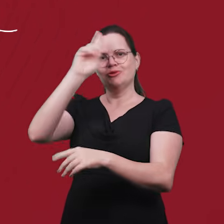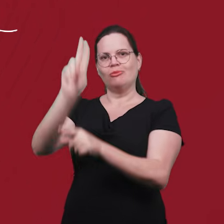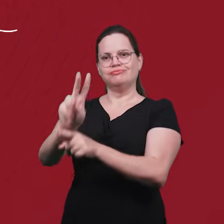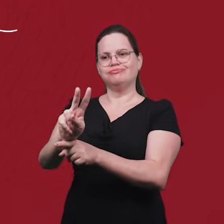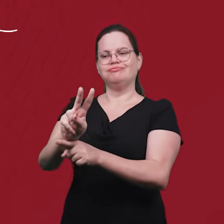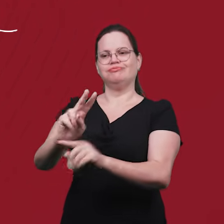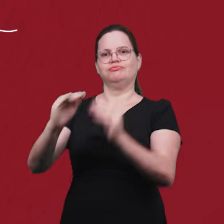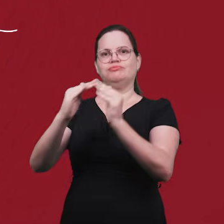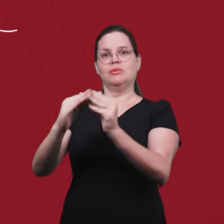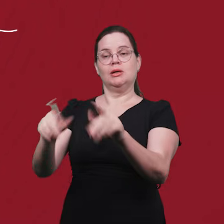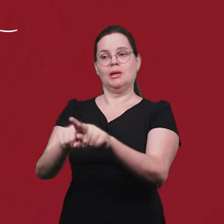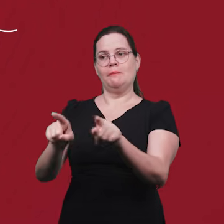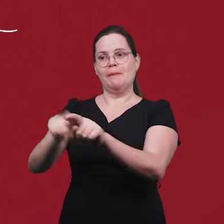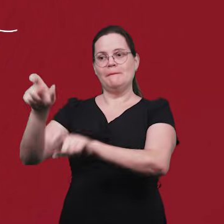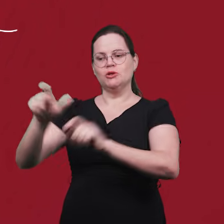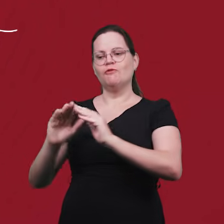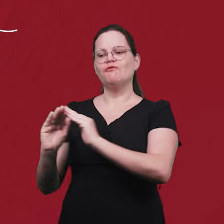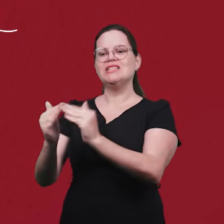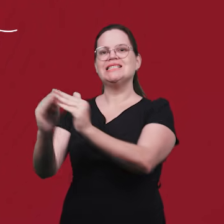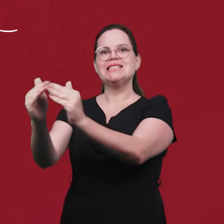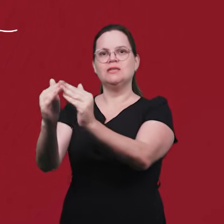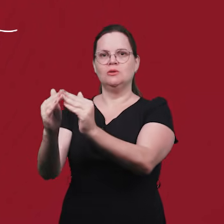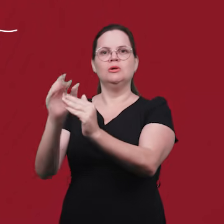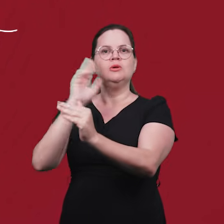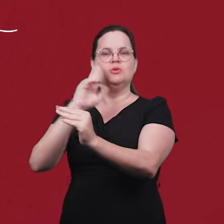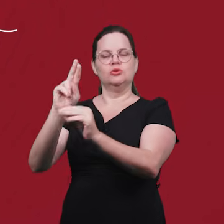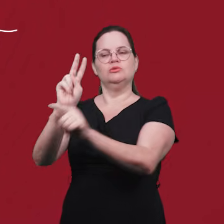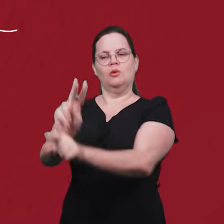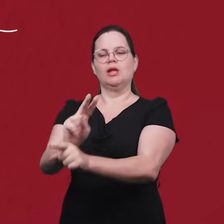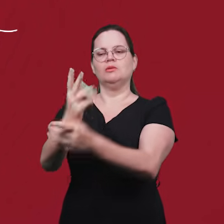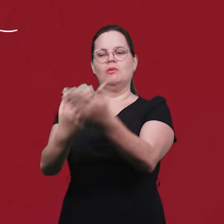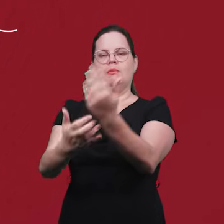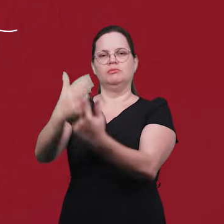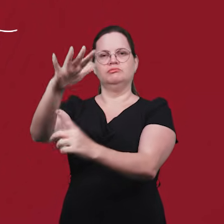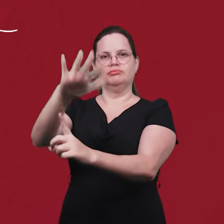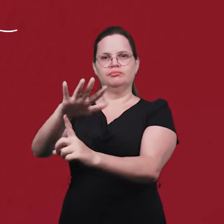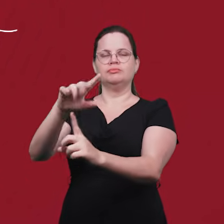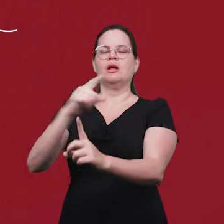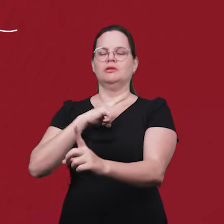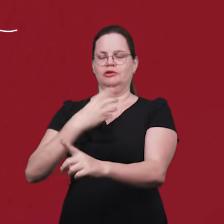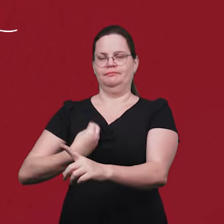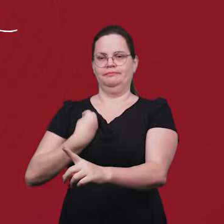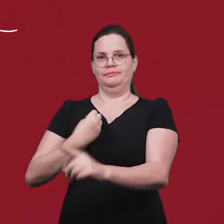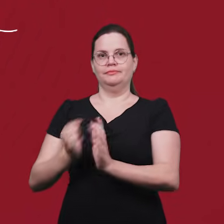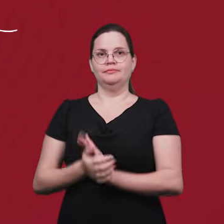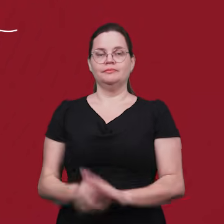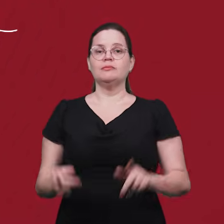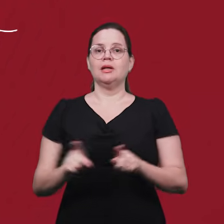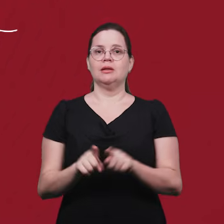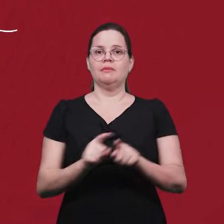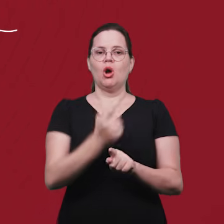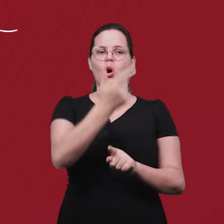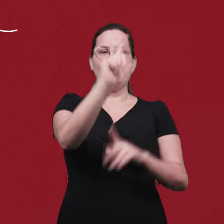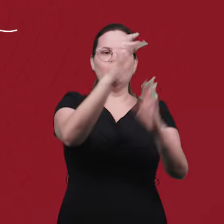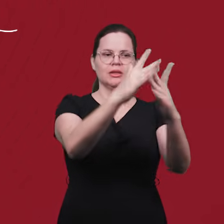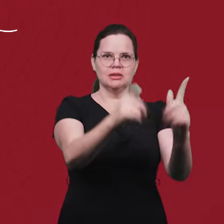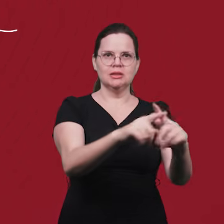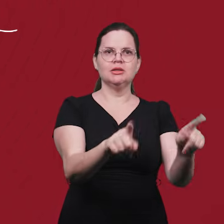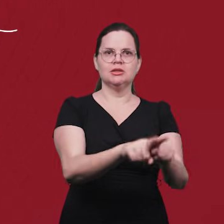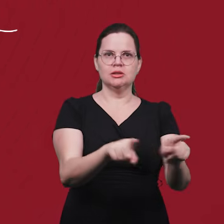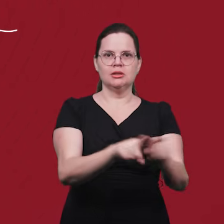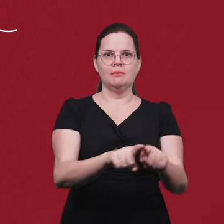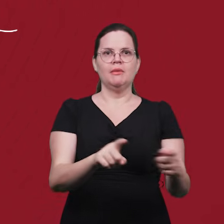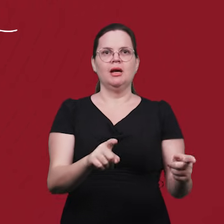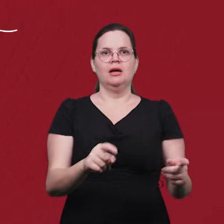igreja, guardou até mesmo os moradores que estavam ali. A mão do Senhor esteve sobre nós. Então, e as demais igrejas também, o